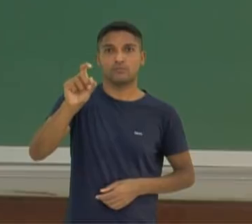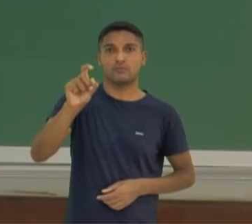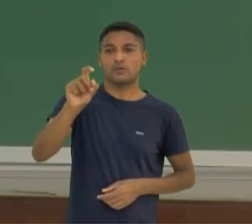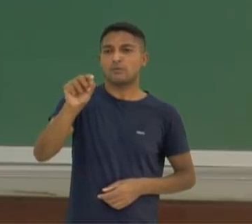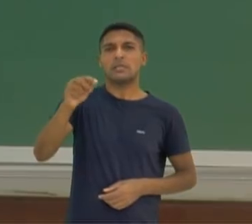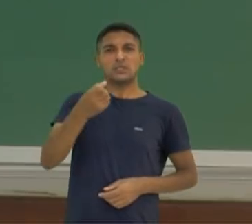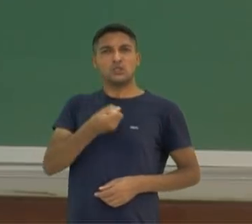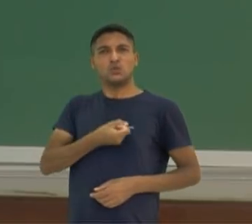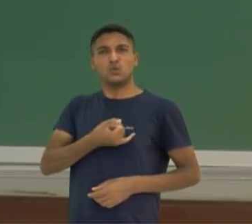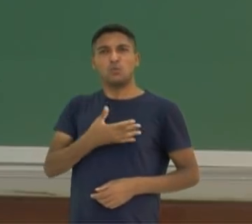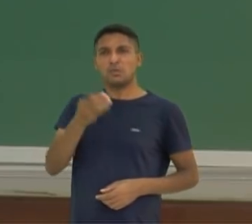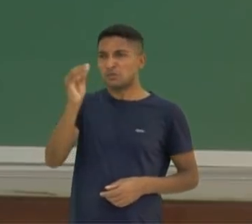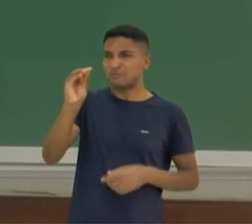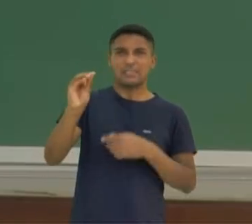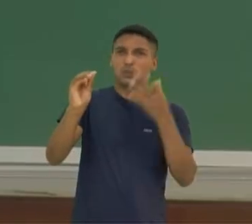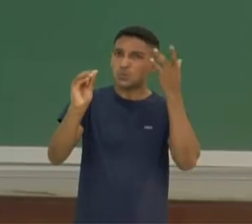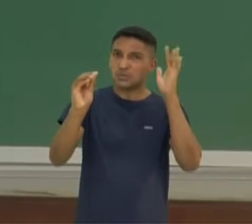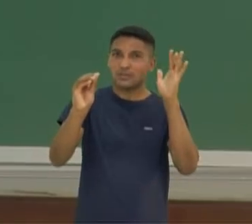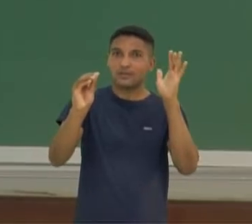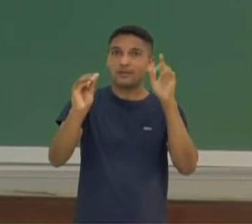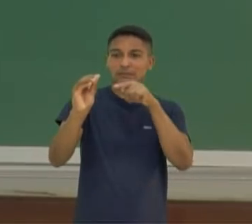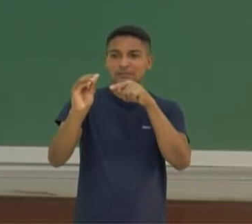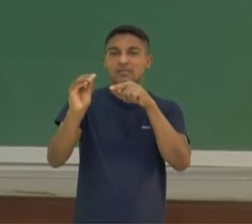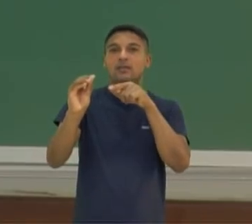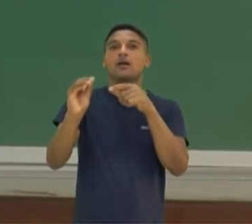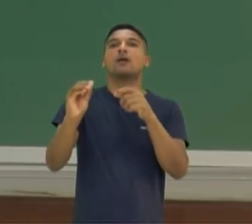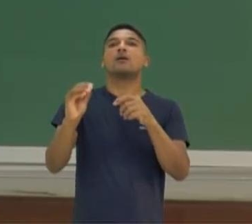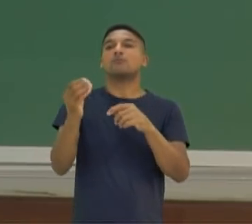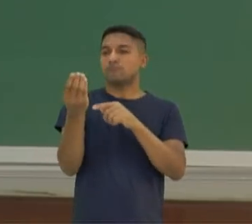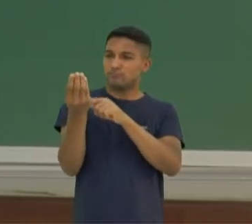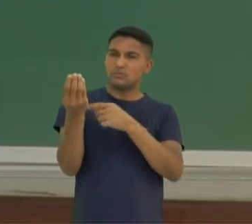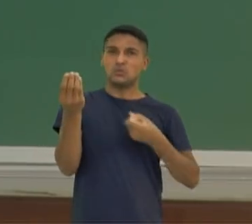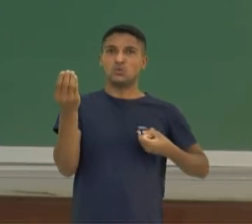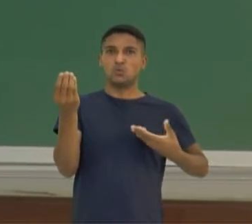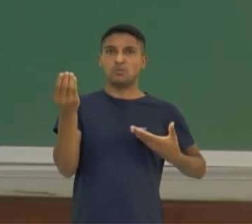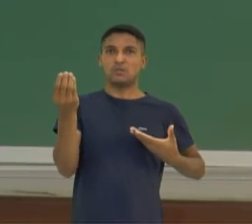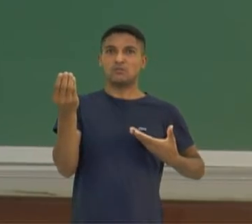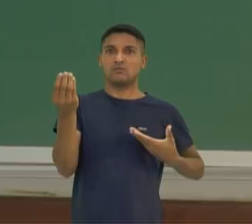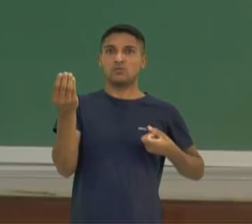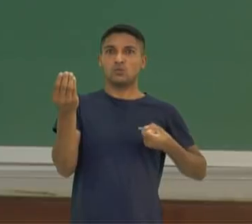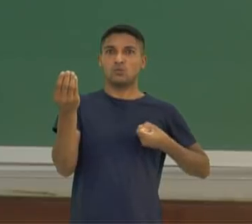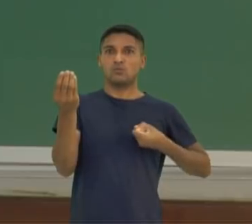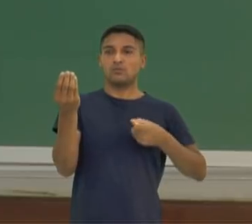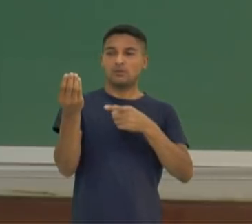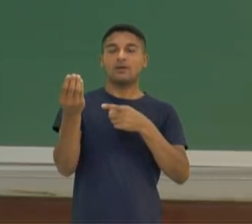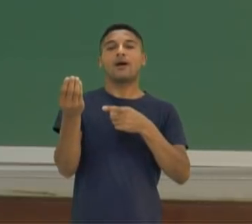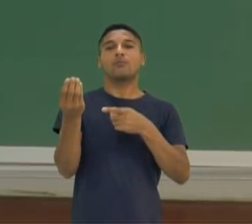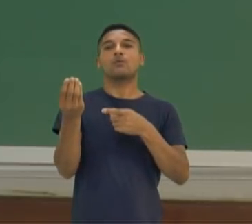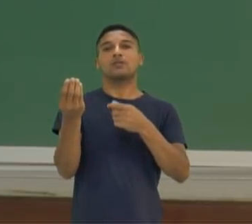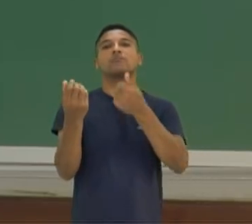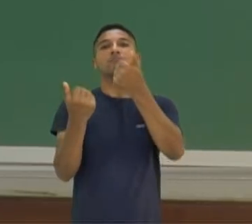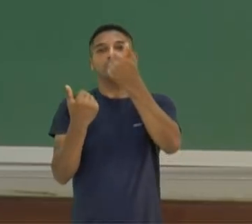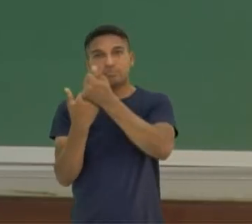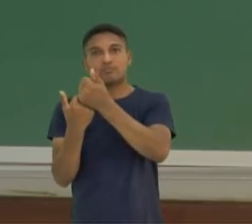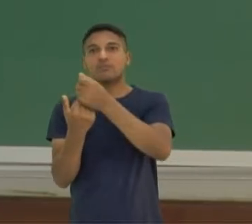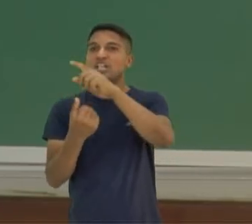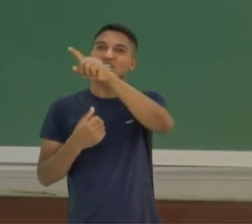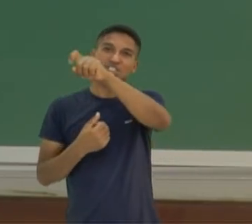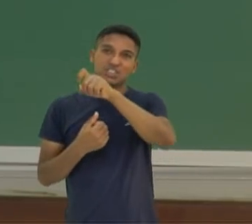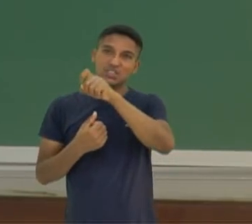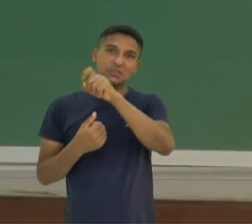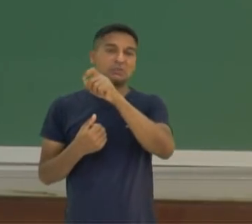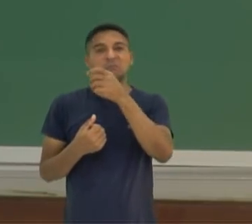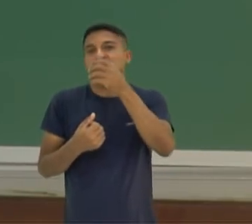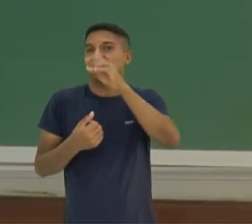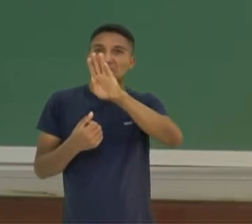número. Do que eu devo chamar ele? Devo chamar de X, de A, de B, de qualquer coisa, né? De qualquer letra, de qualquer